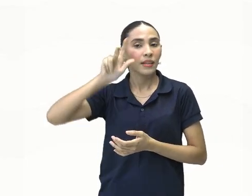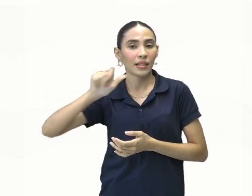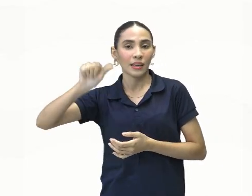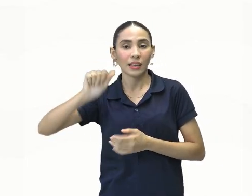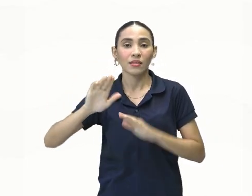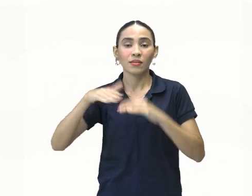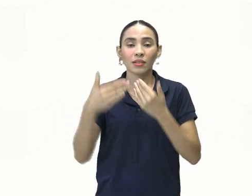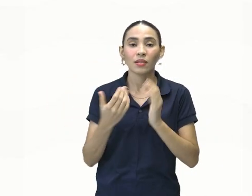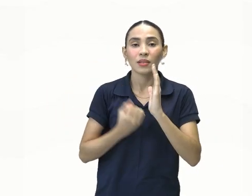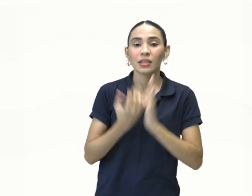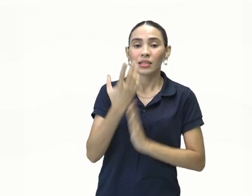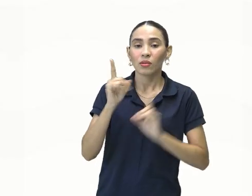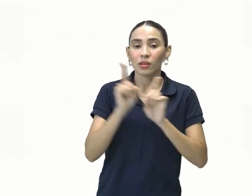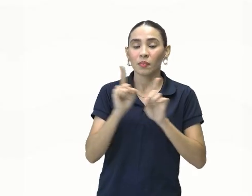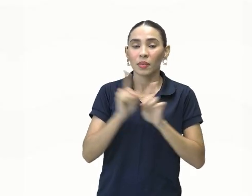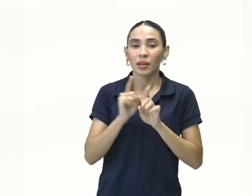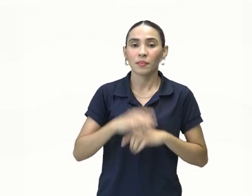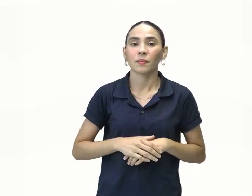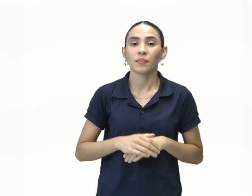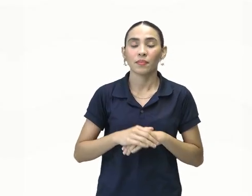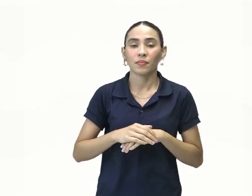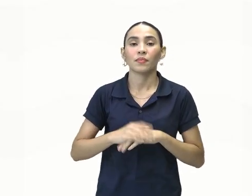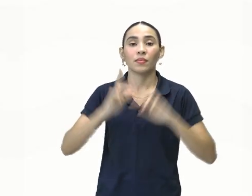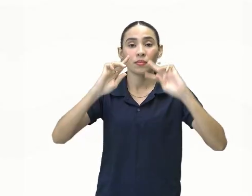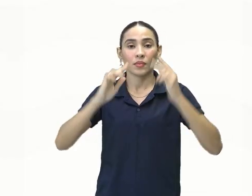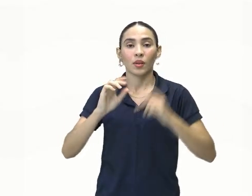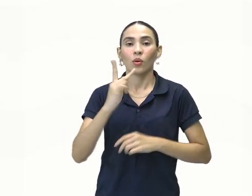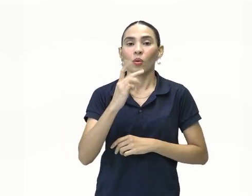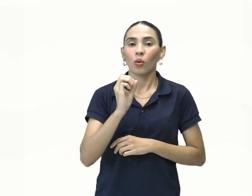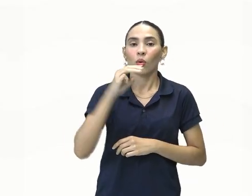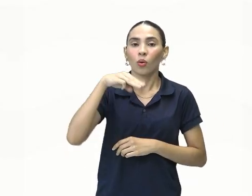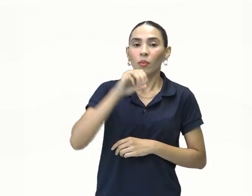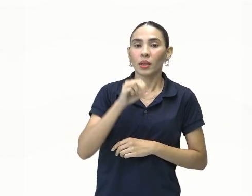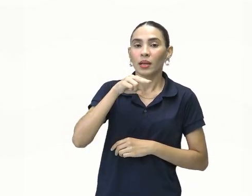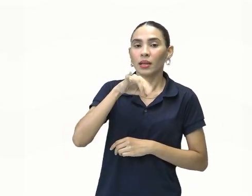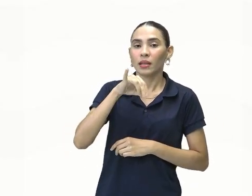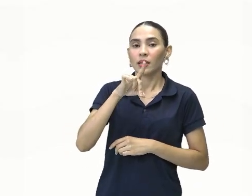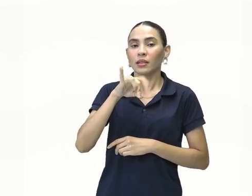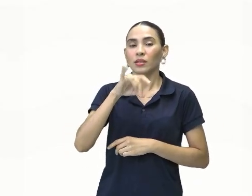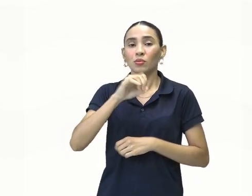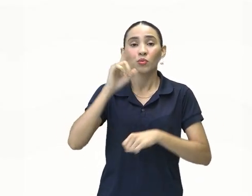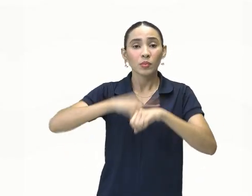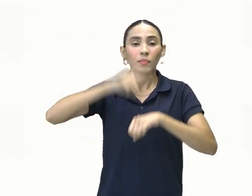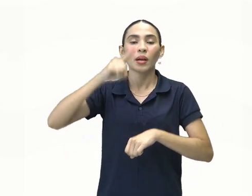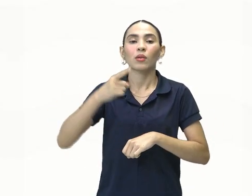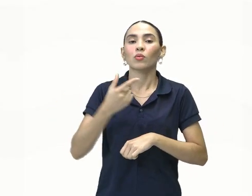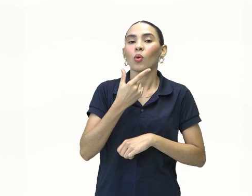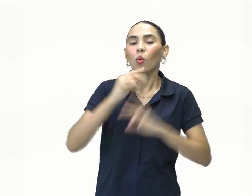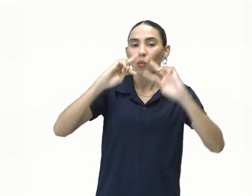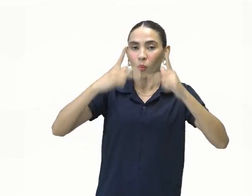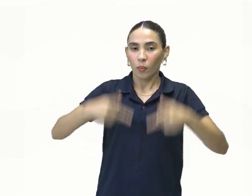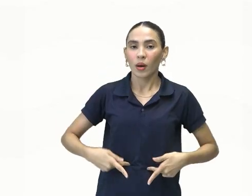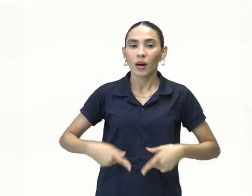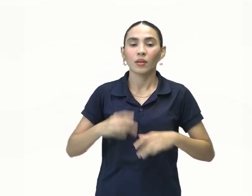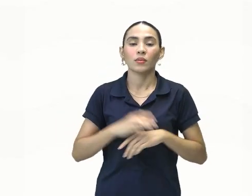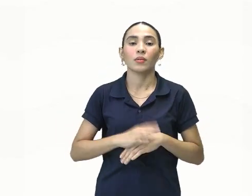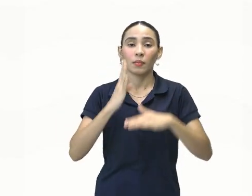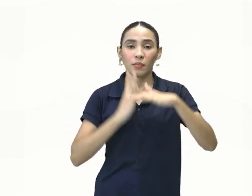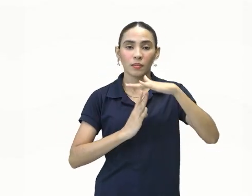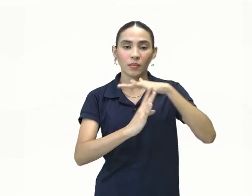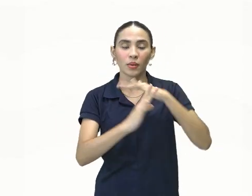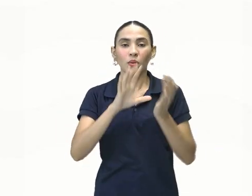partir do surgimento dessa espécie aí de hominídeos, né, os primeiros hominídeos, eles teriam migrado aí